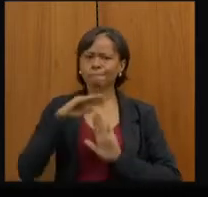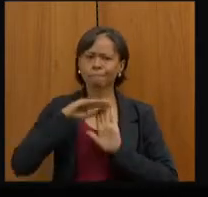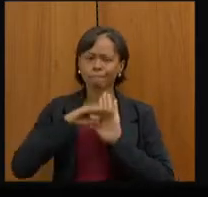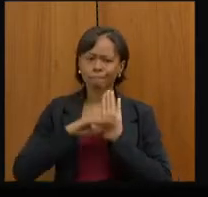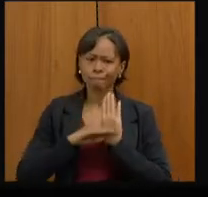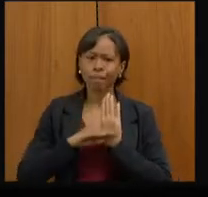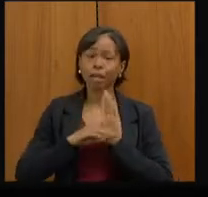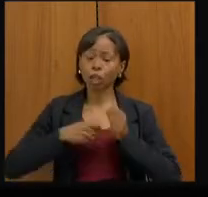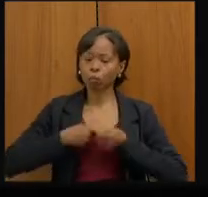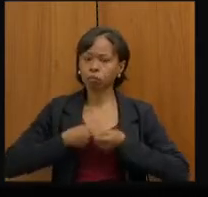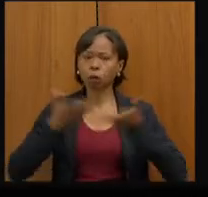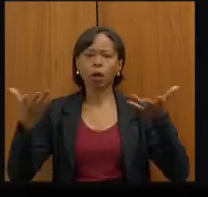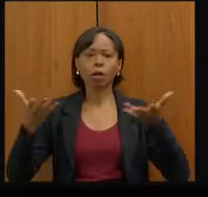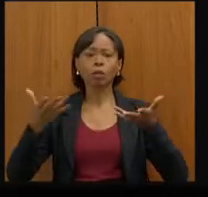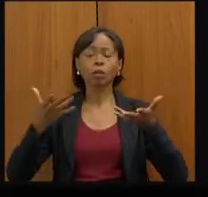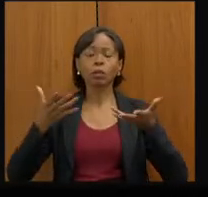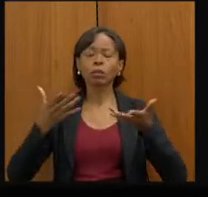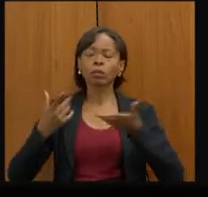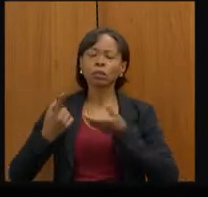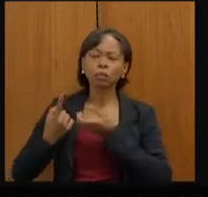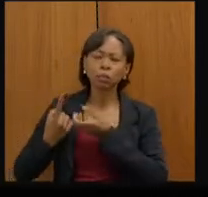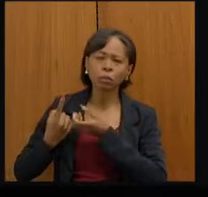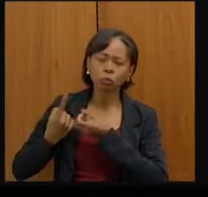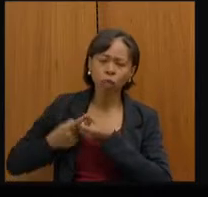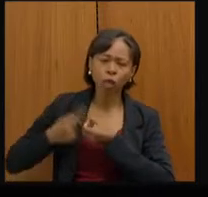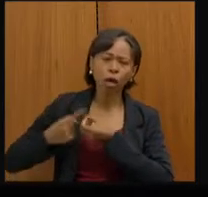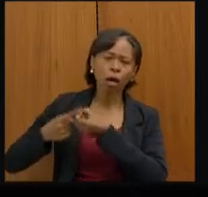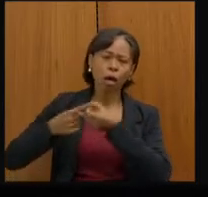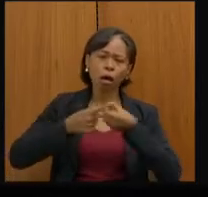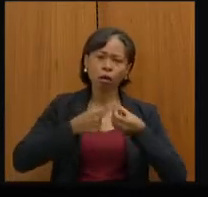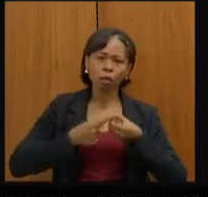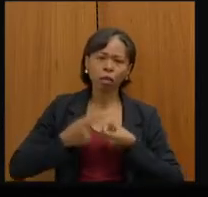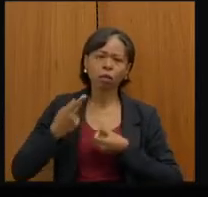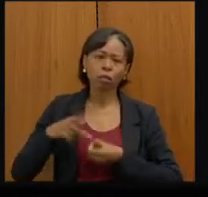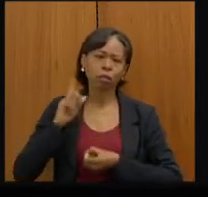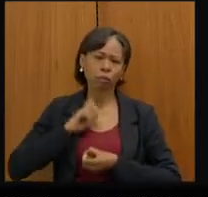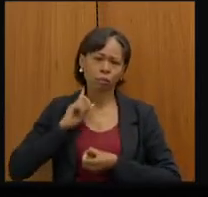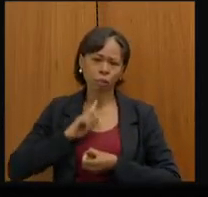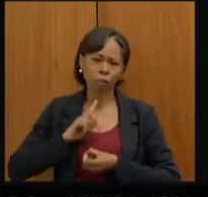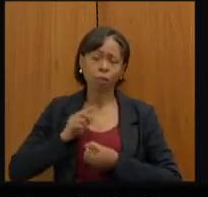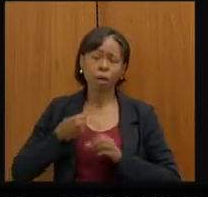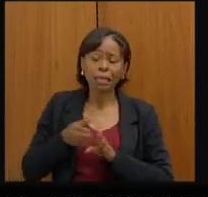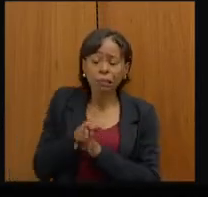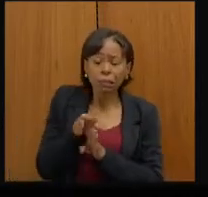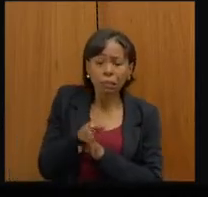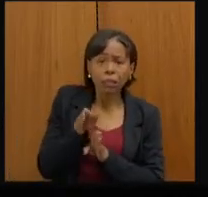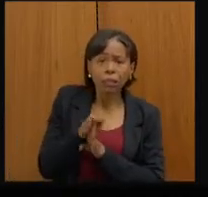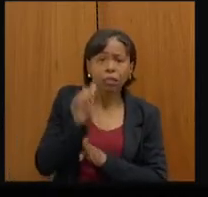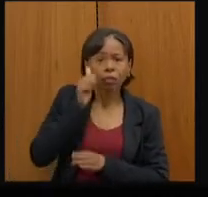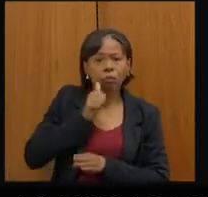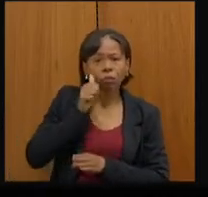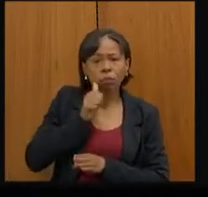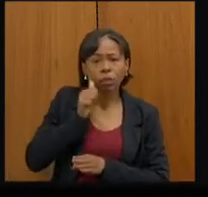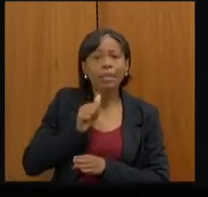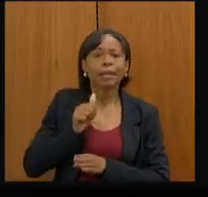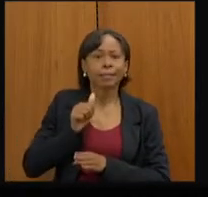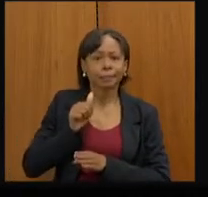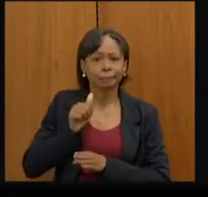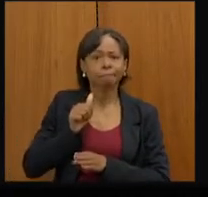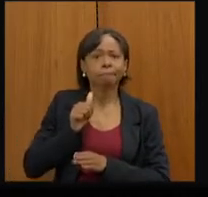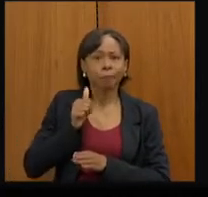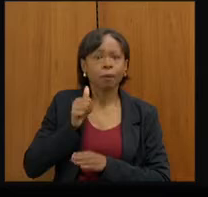regiões do Estado como as mulheres devem agir toca em violenta ou como elas podem pedir a ah e também